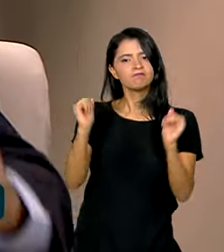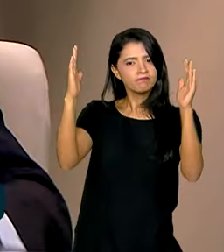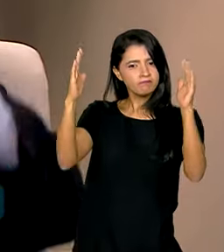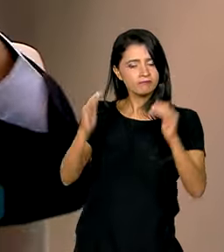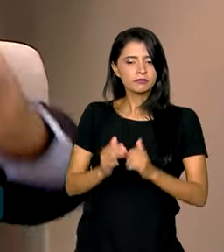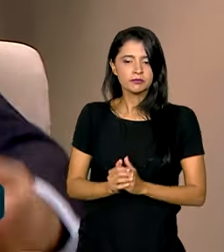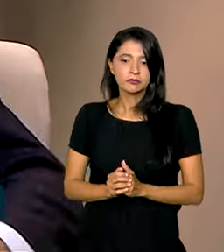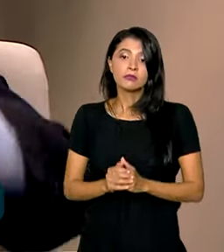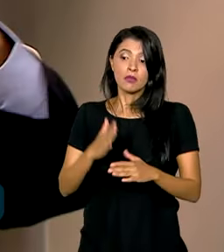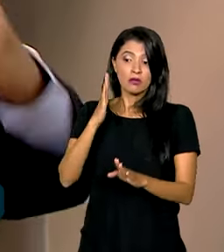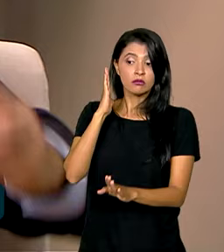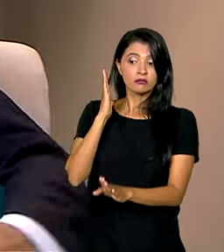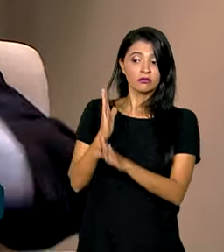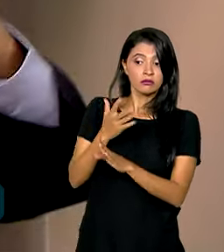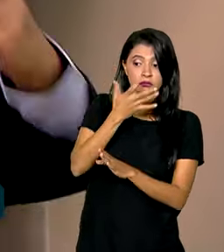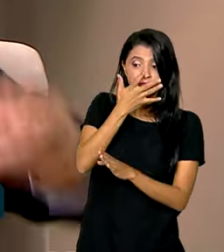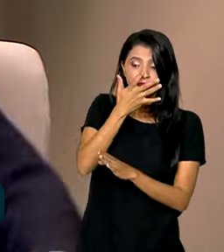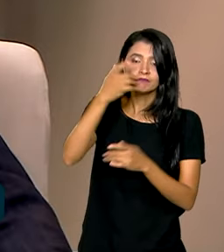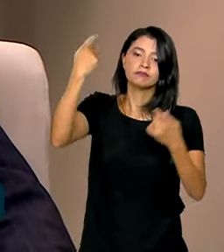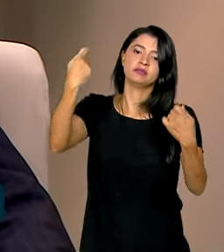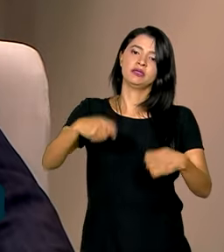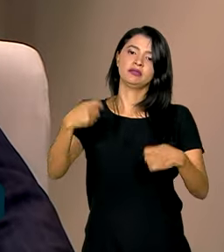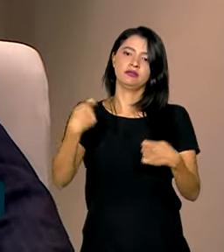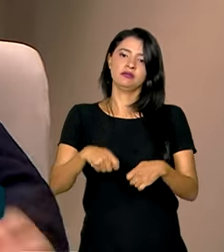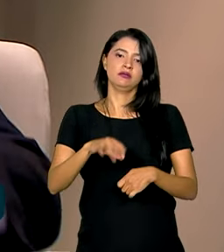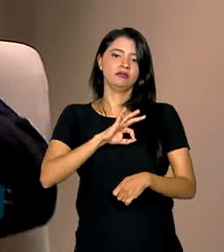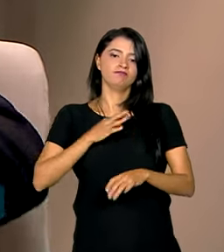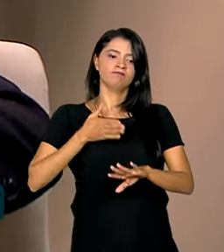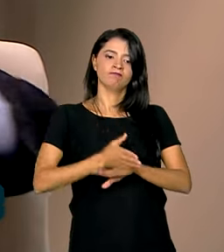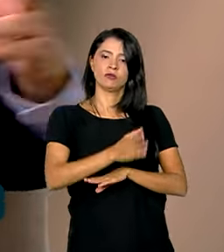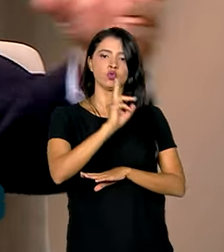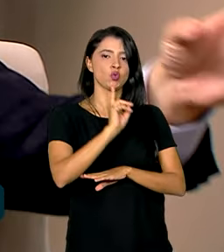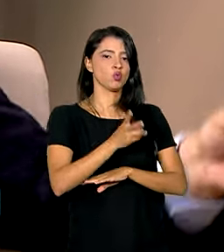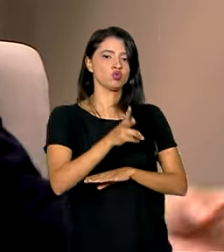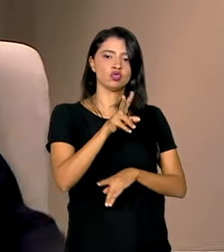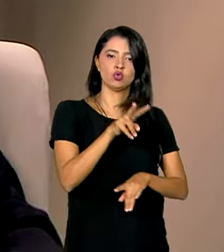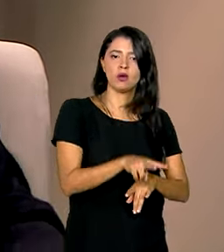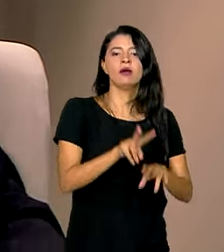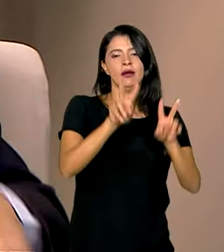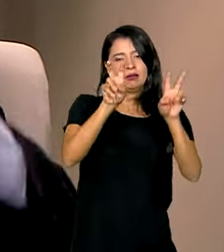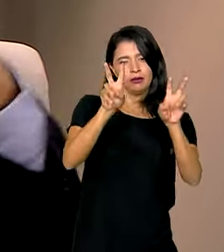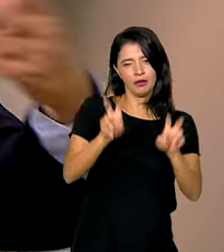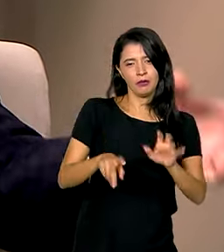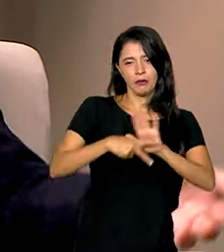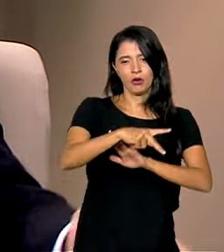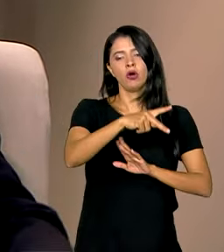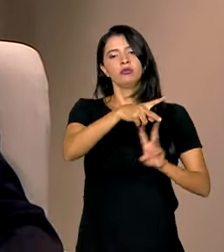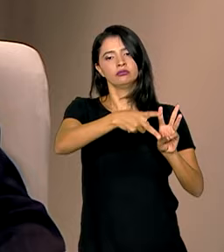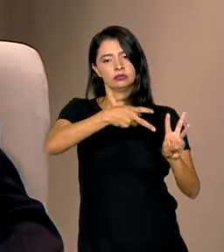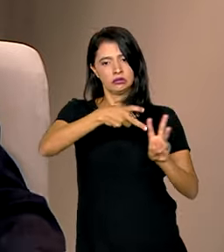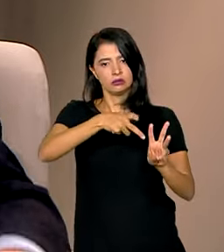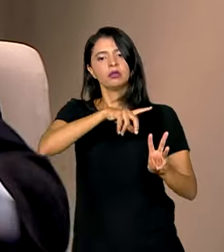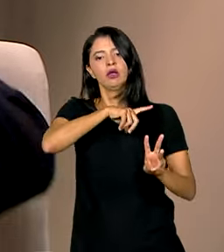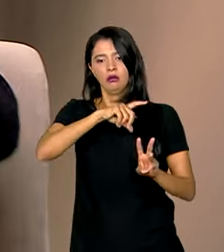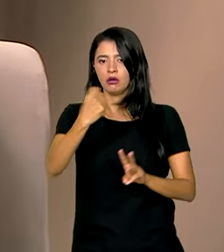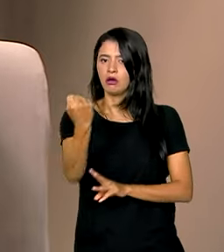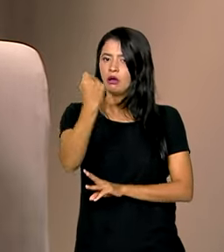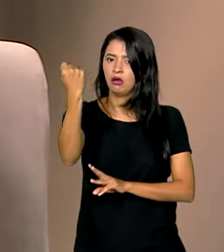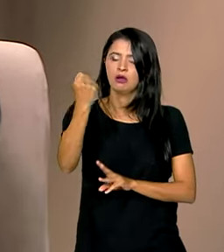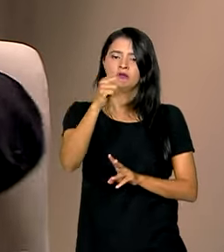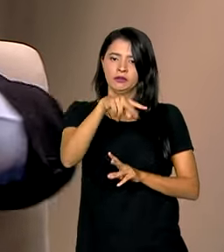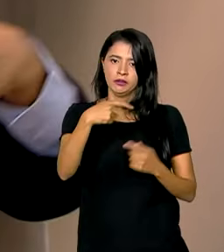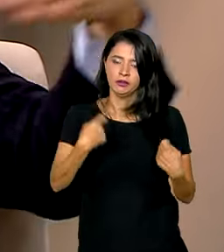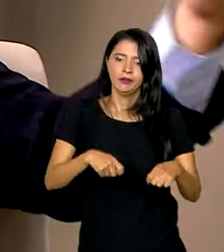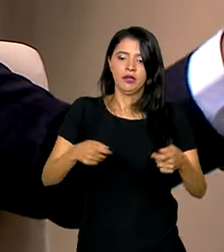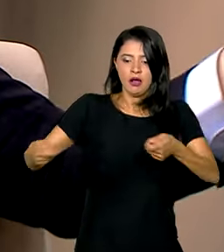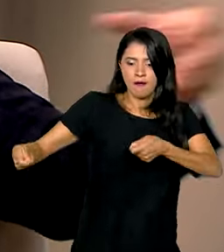a constatação da necessidade de uma presença permanente. Nós temos esses temas indígenas, que são gravíssimos. Nós temos